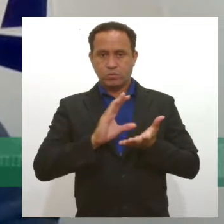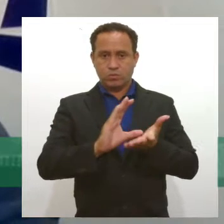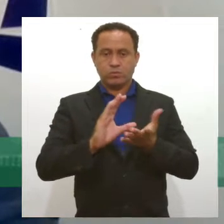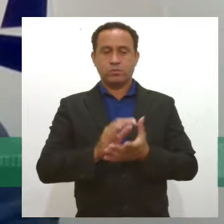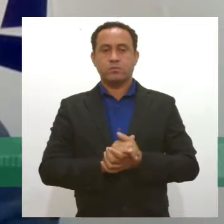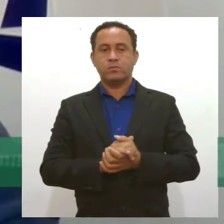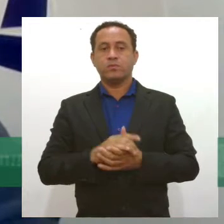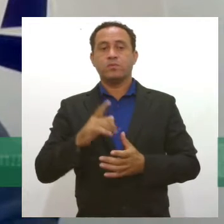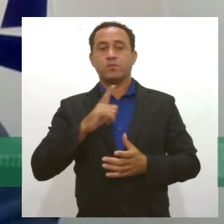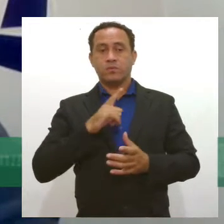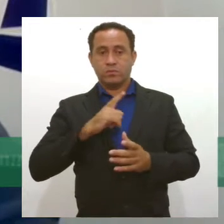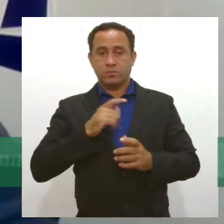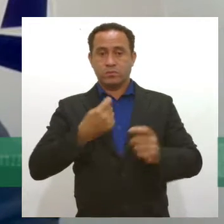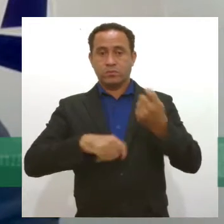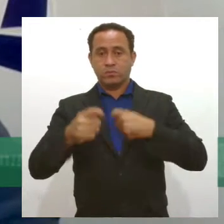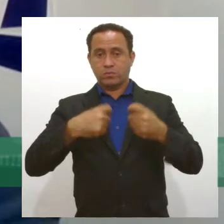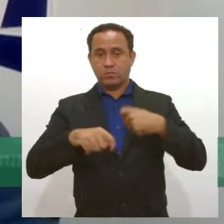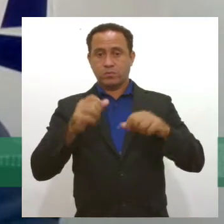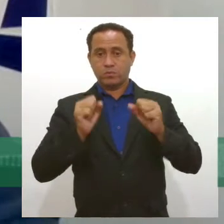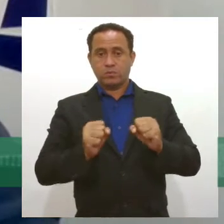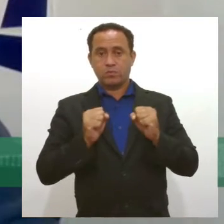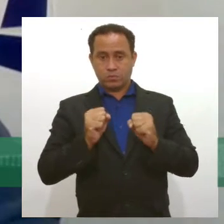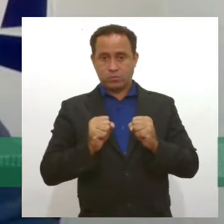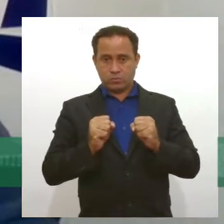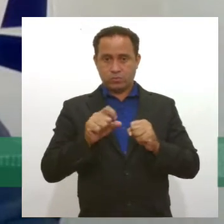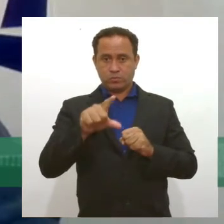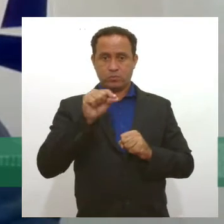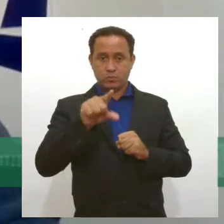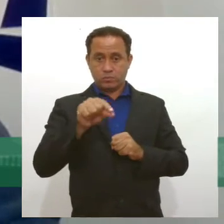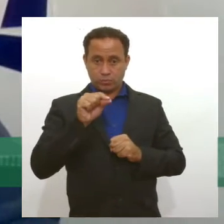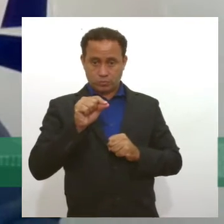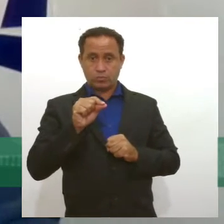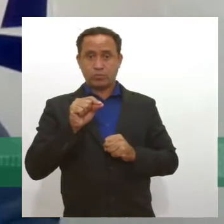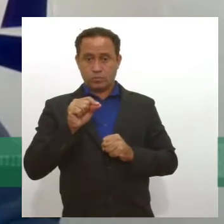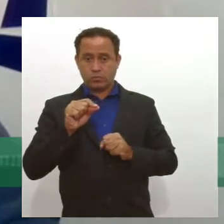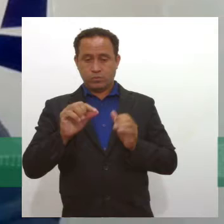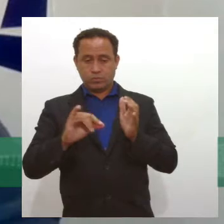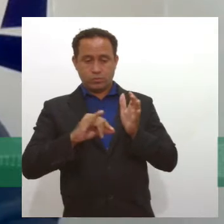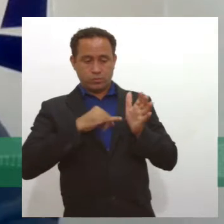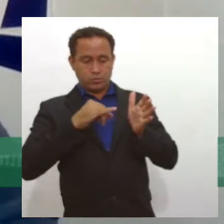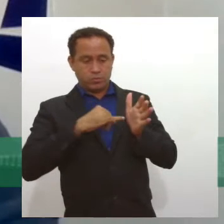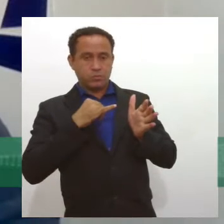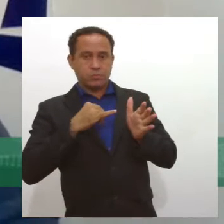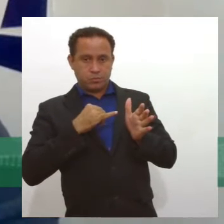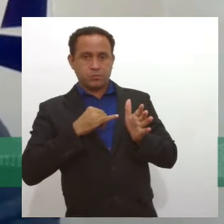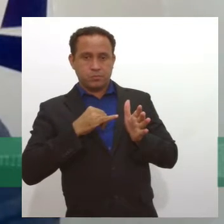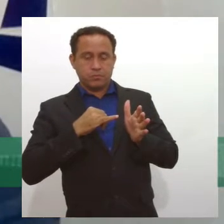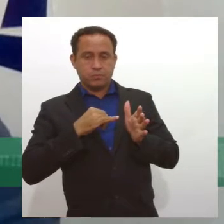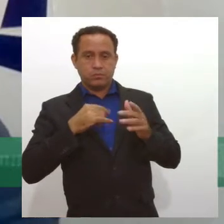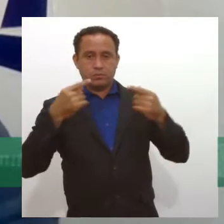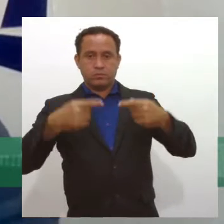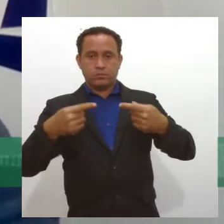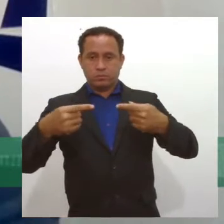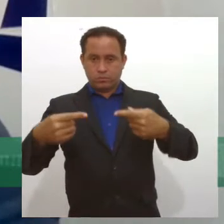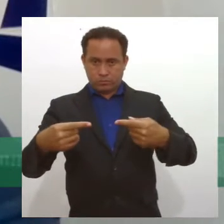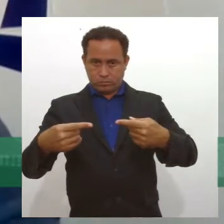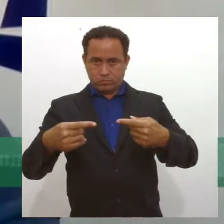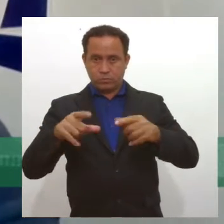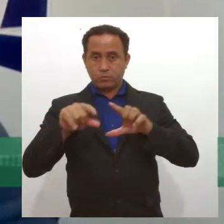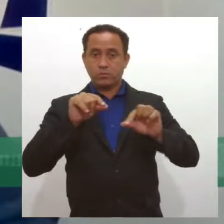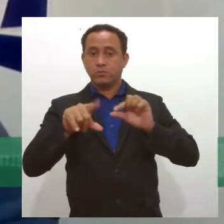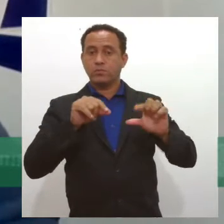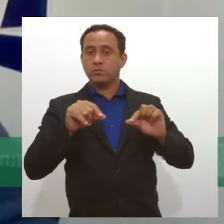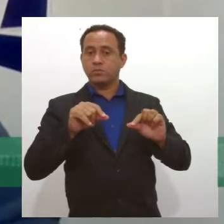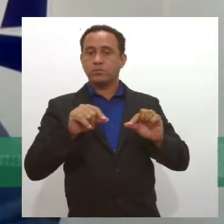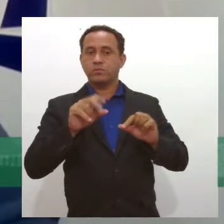possibilidade que a administração pública pode optar por contratar através de um desafio, onde ele seleciona